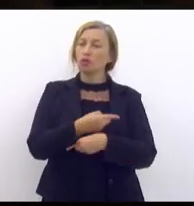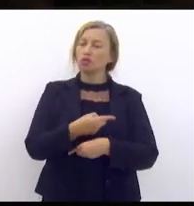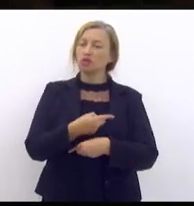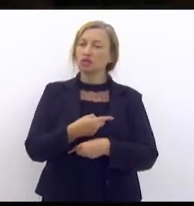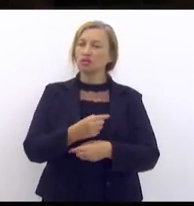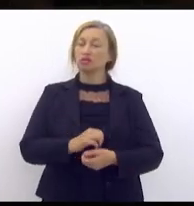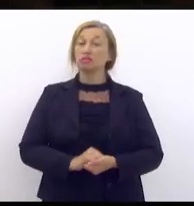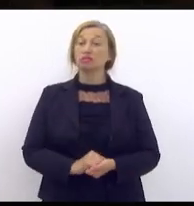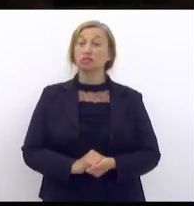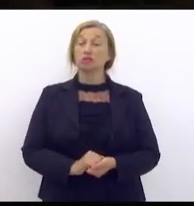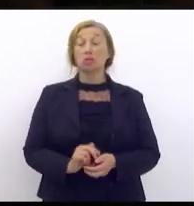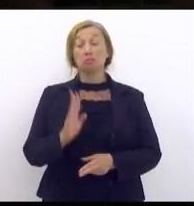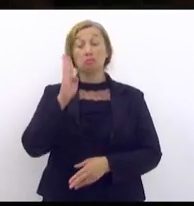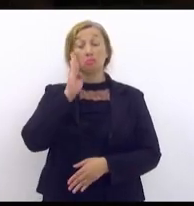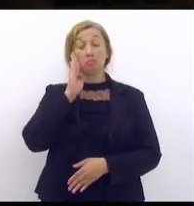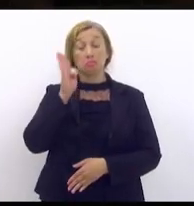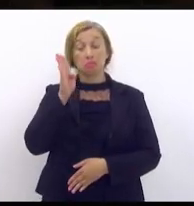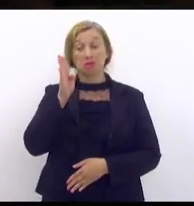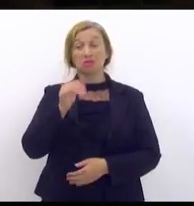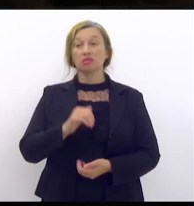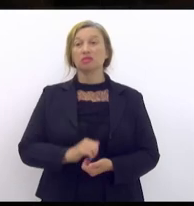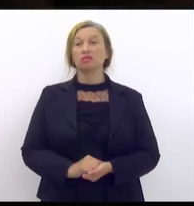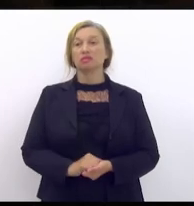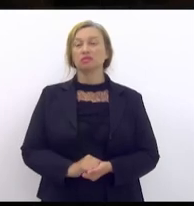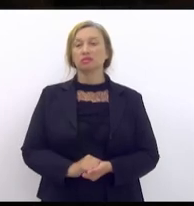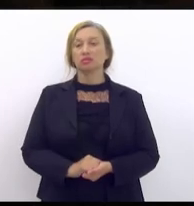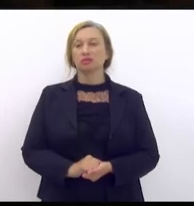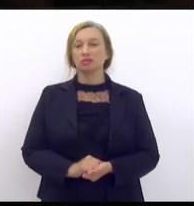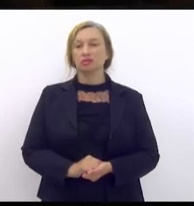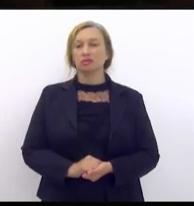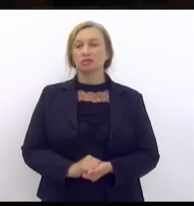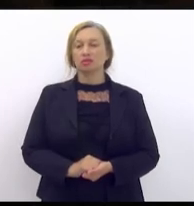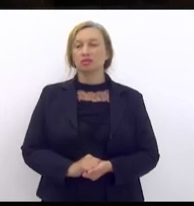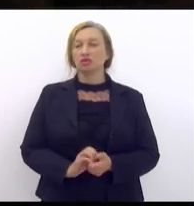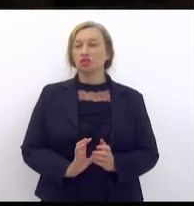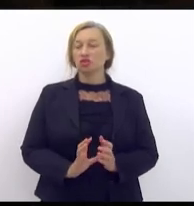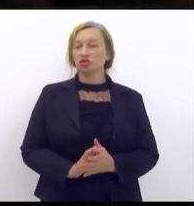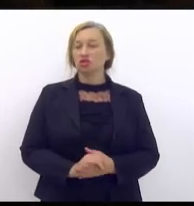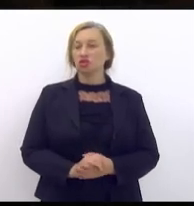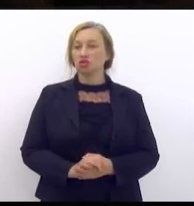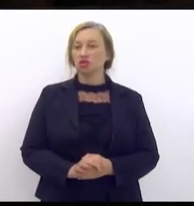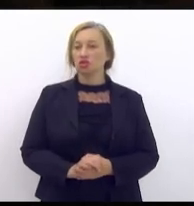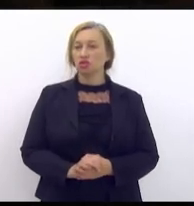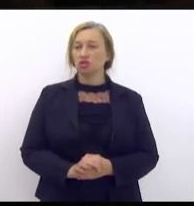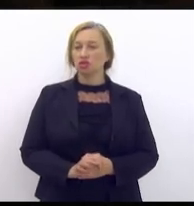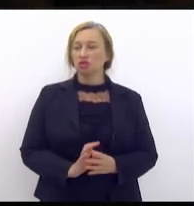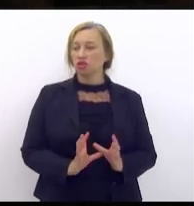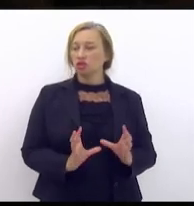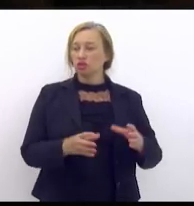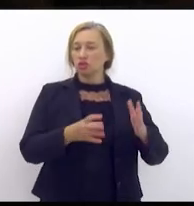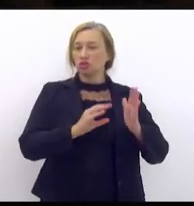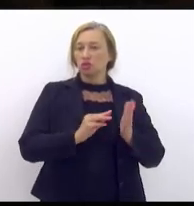excessivas, principalmente de membros do PL